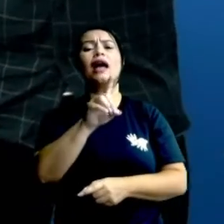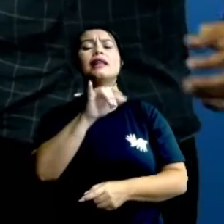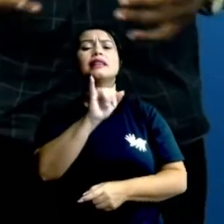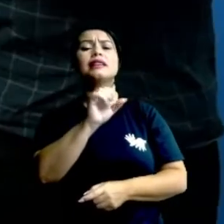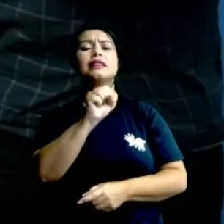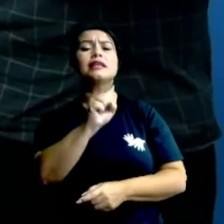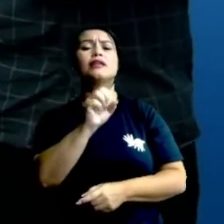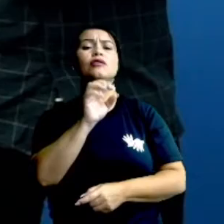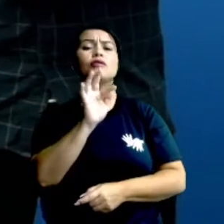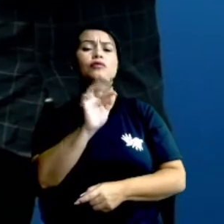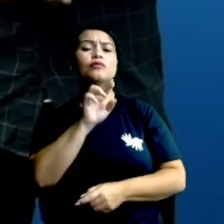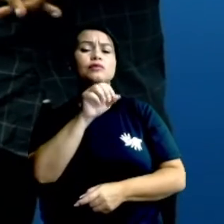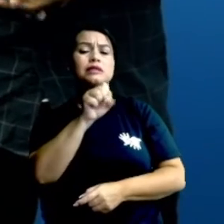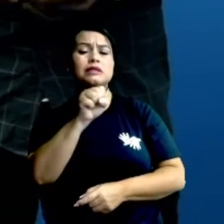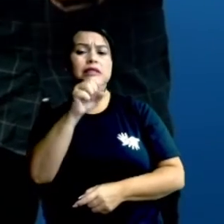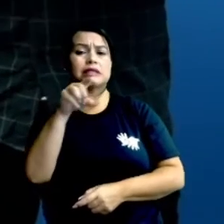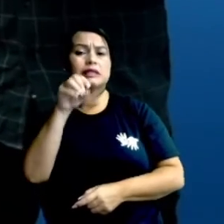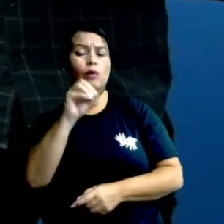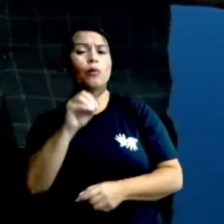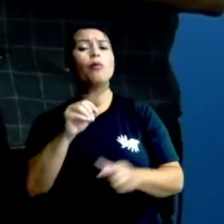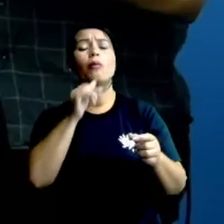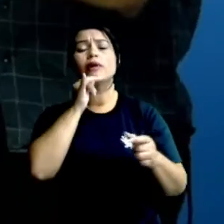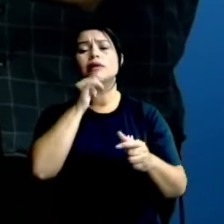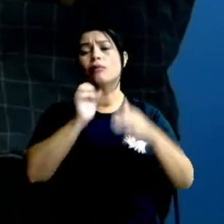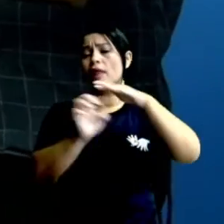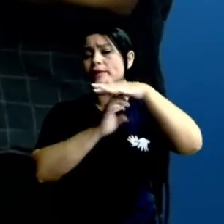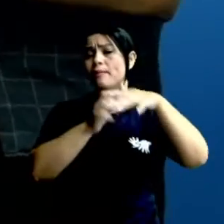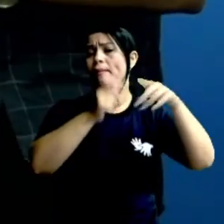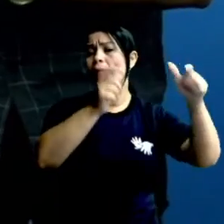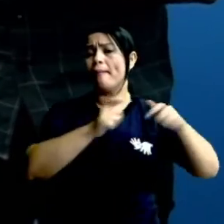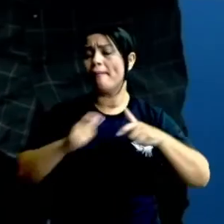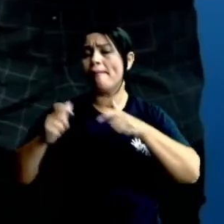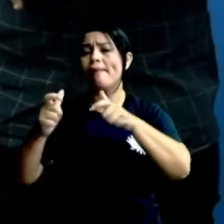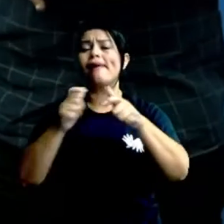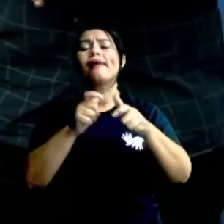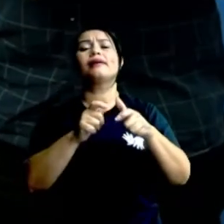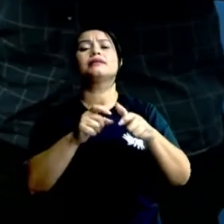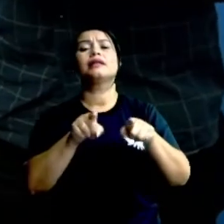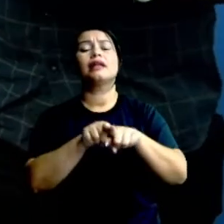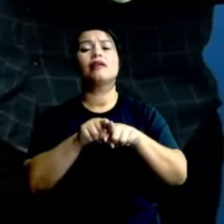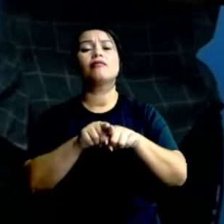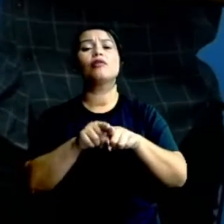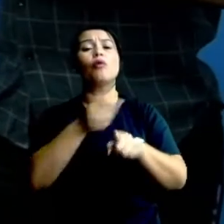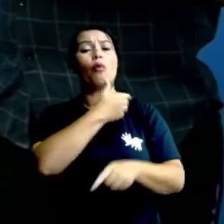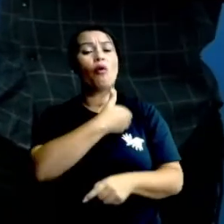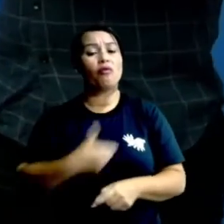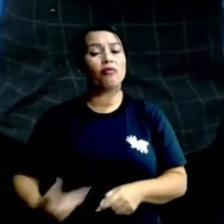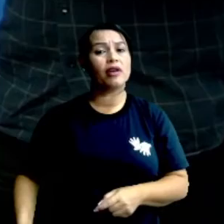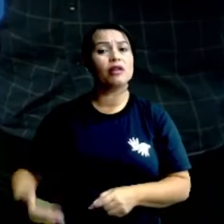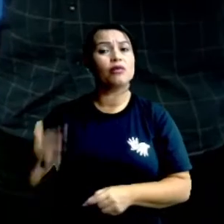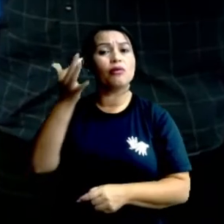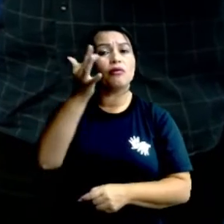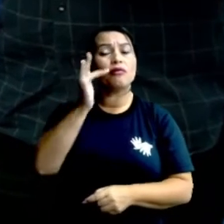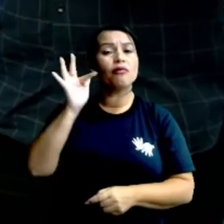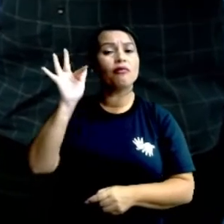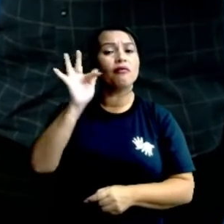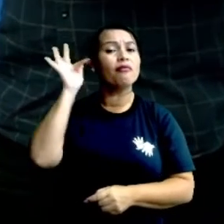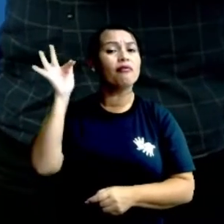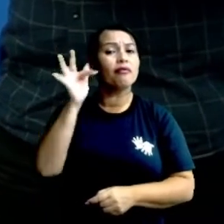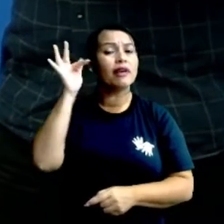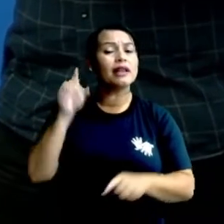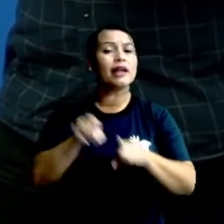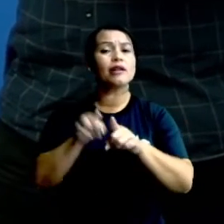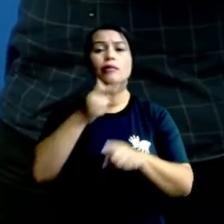empresas, né, pelo nosso país acontece, sobretudo pelo impulso dado pelo governo federal na pessoa